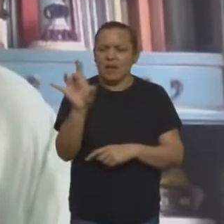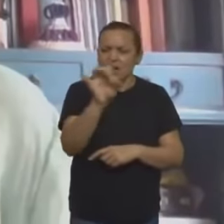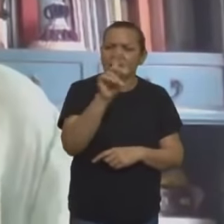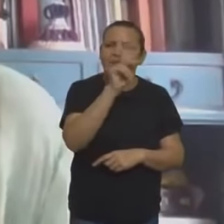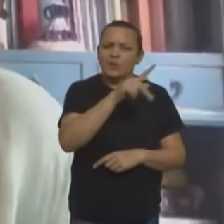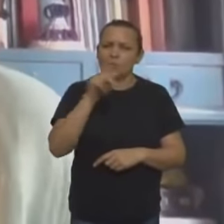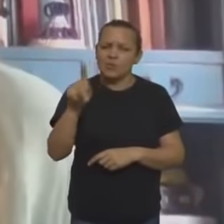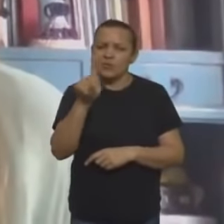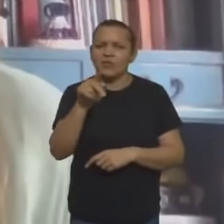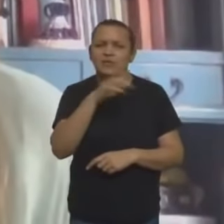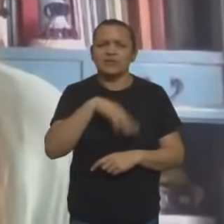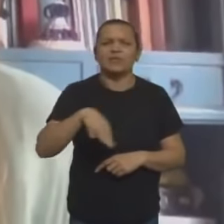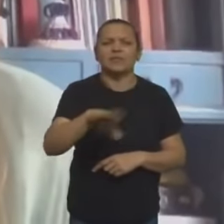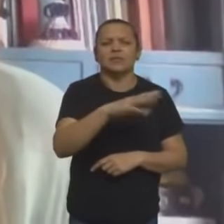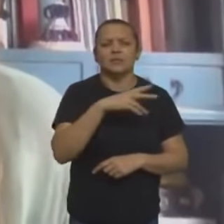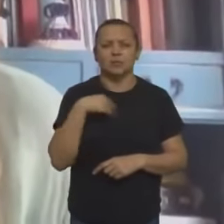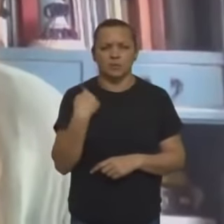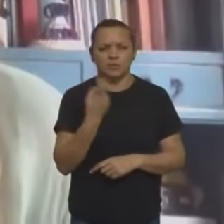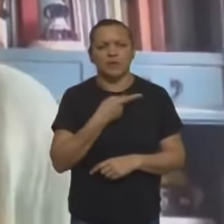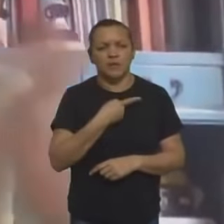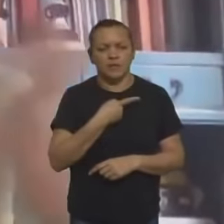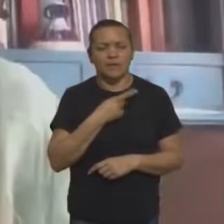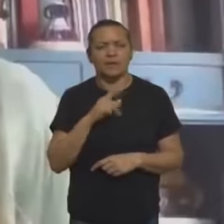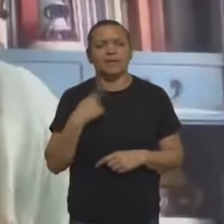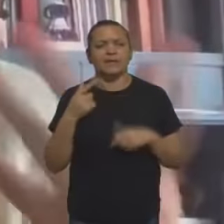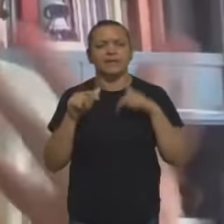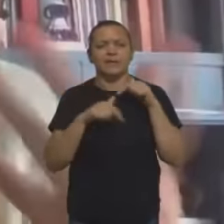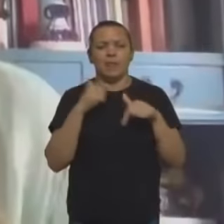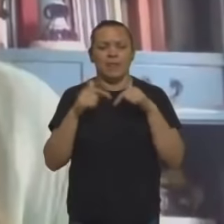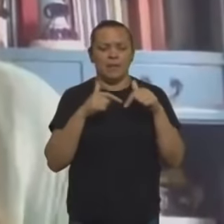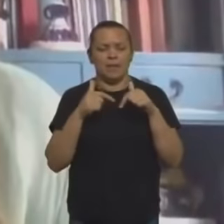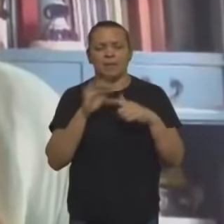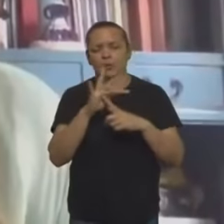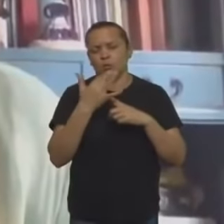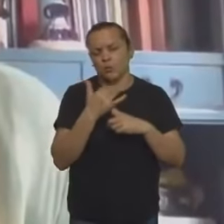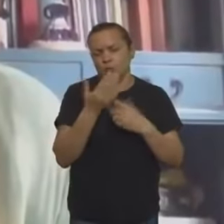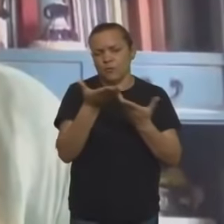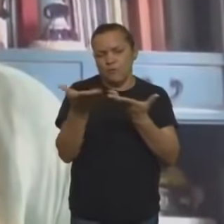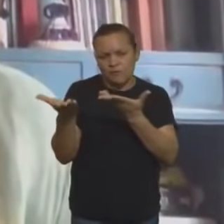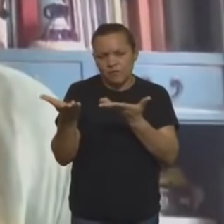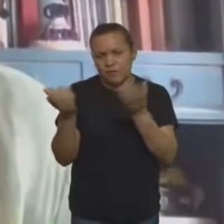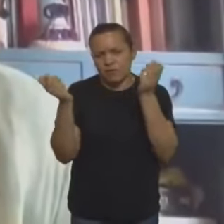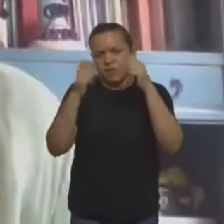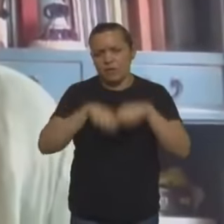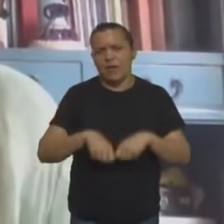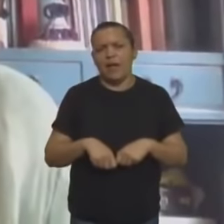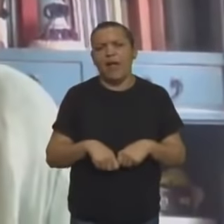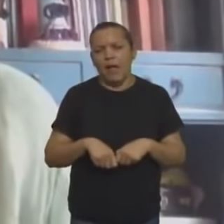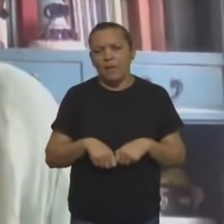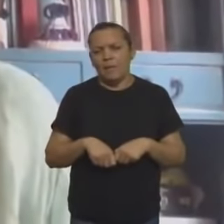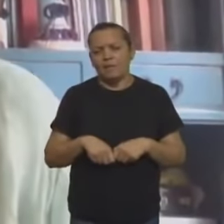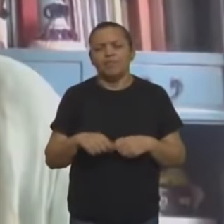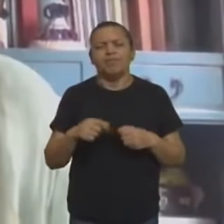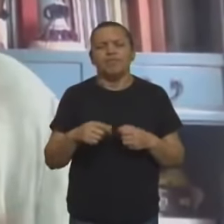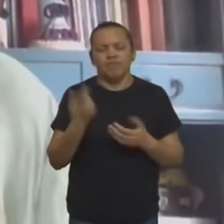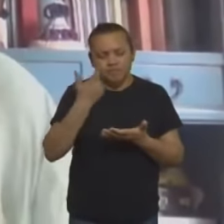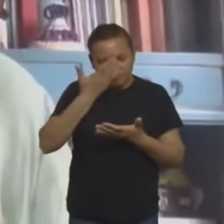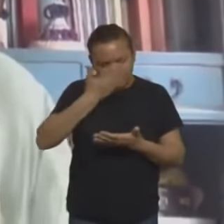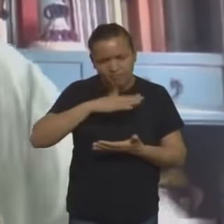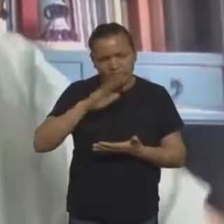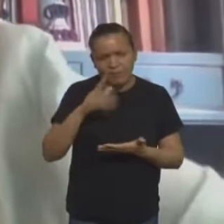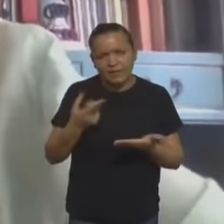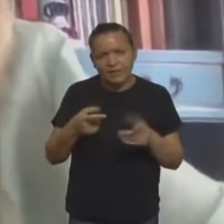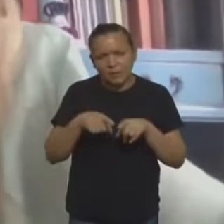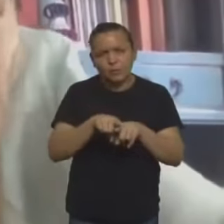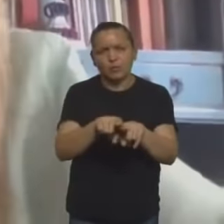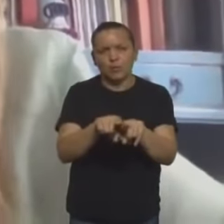como nós, que estamos aqui trabalhando com vocês, possa contar. Bom, eu